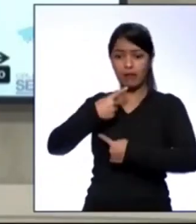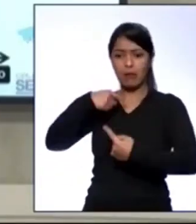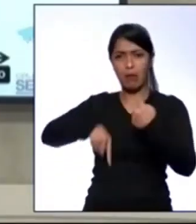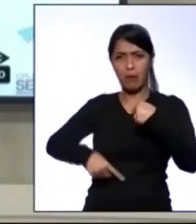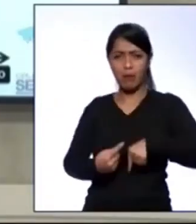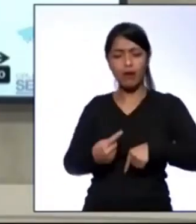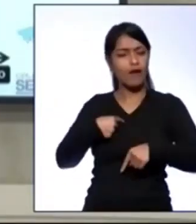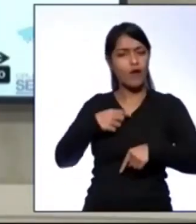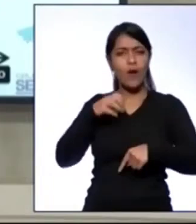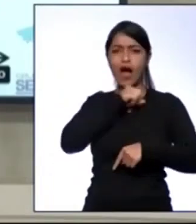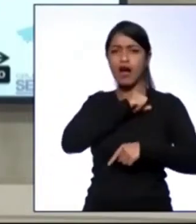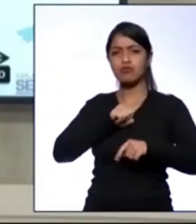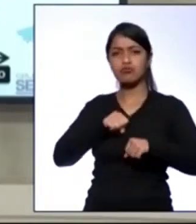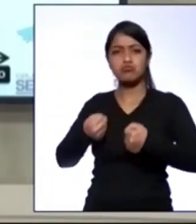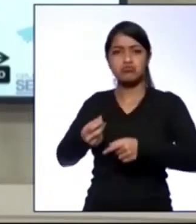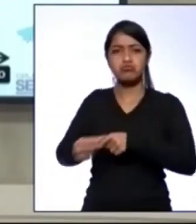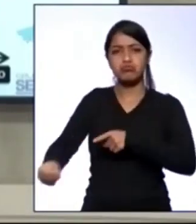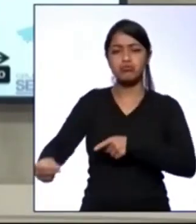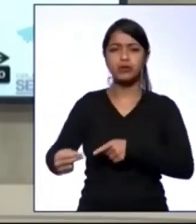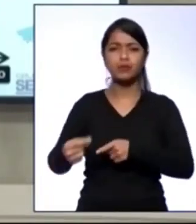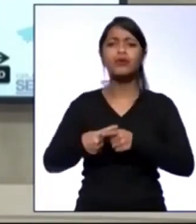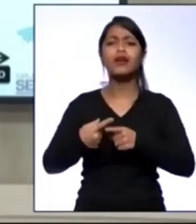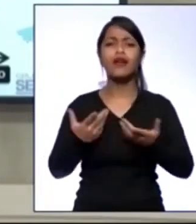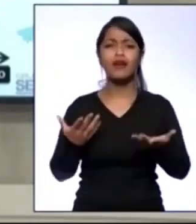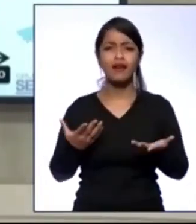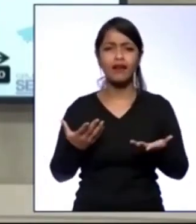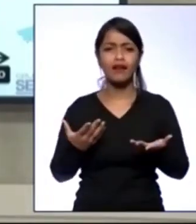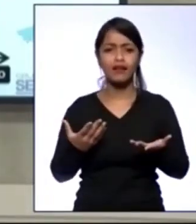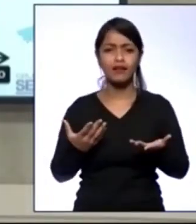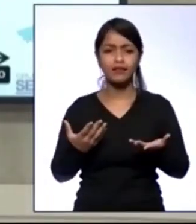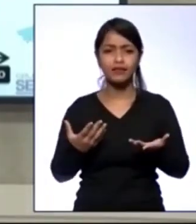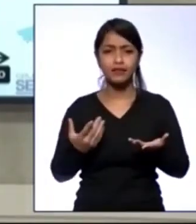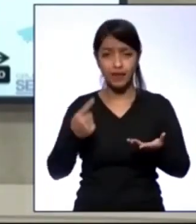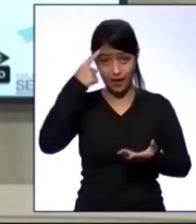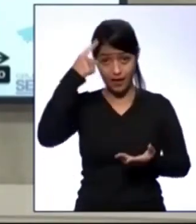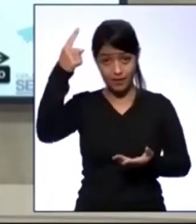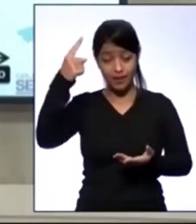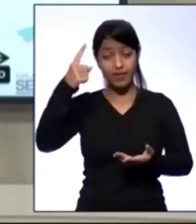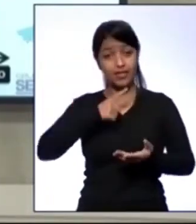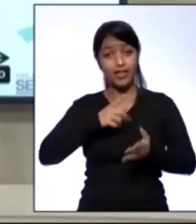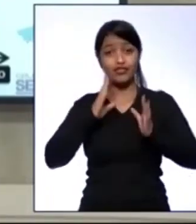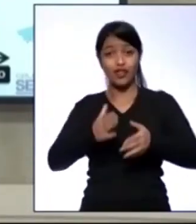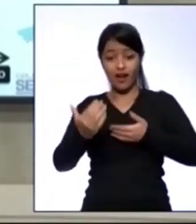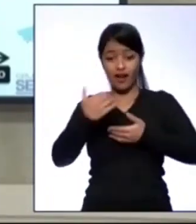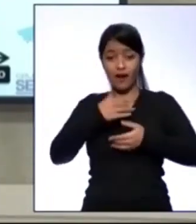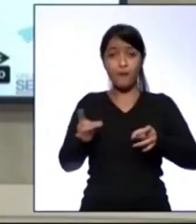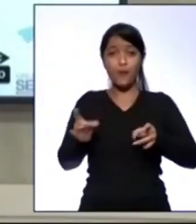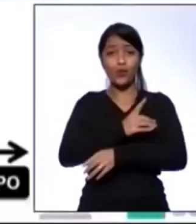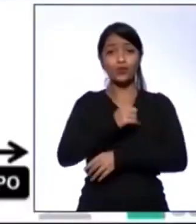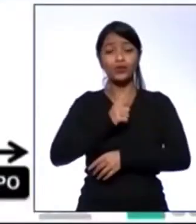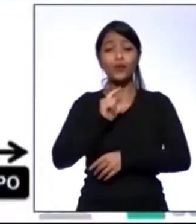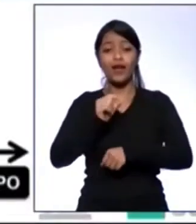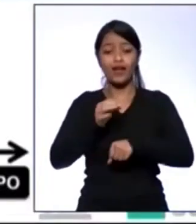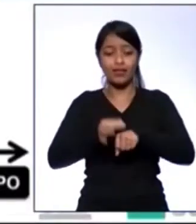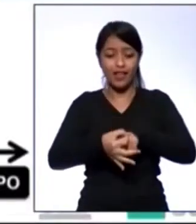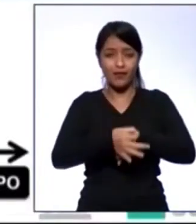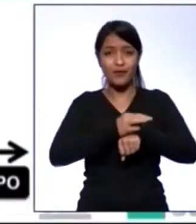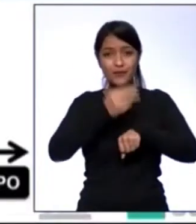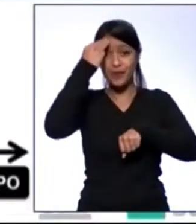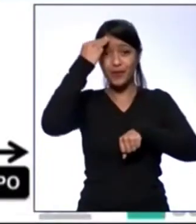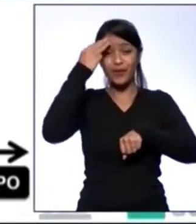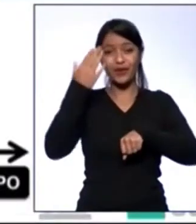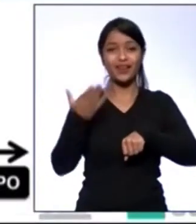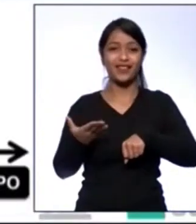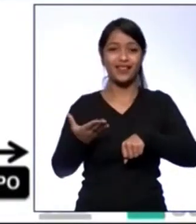mais rápida? Você vai responder o quê? Células de memória. Como já